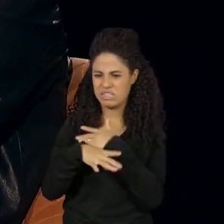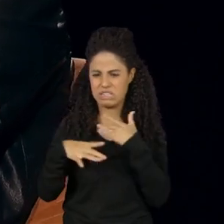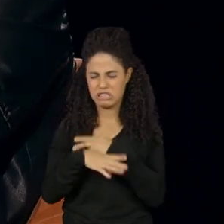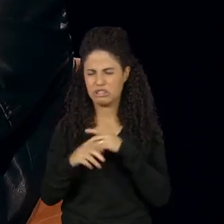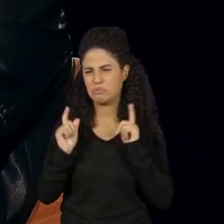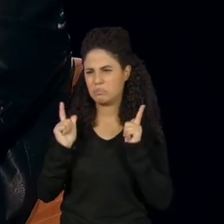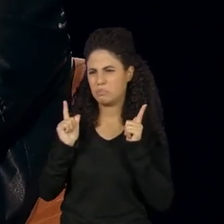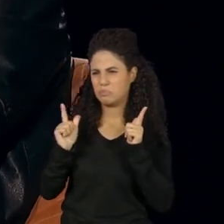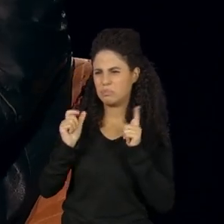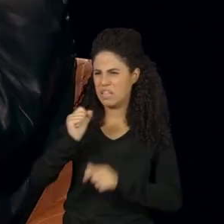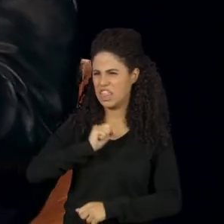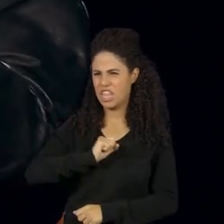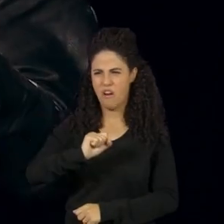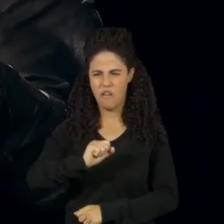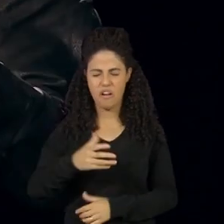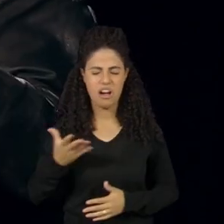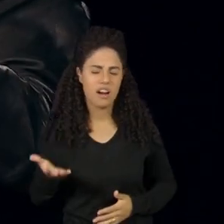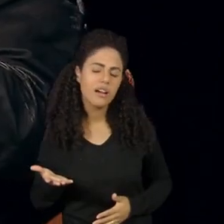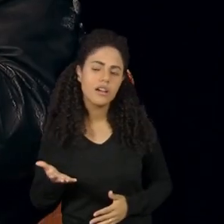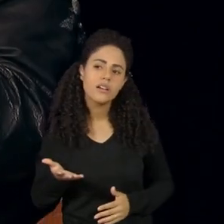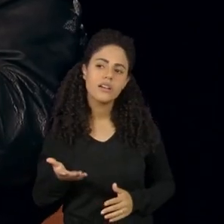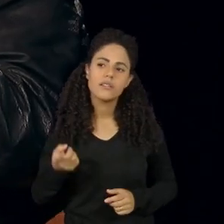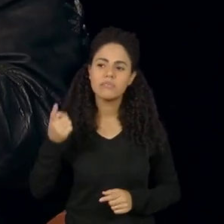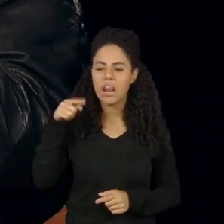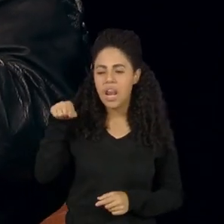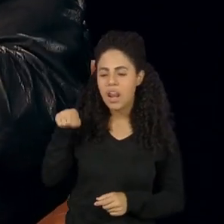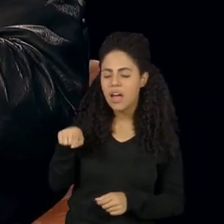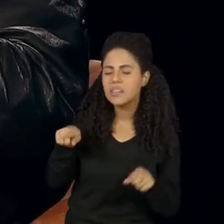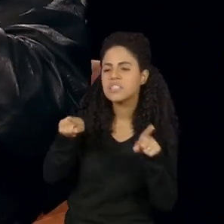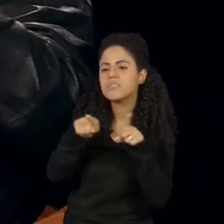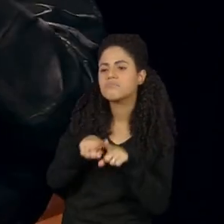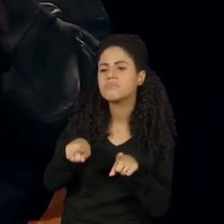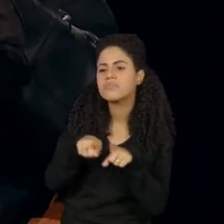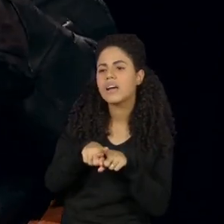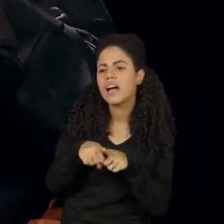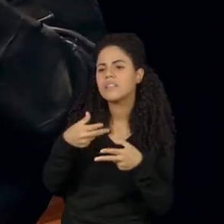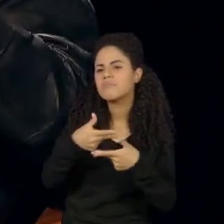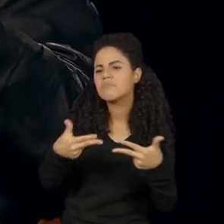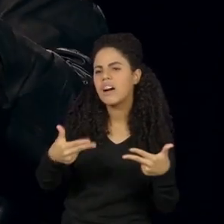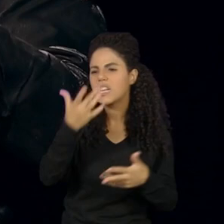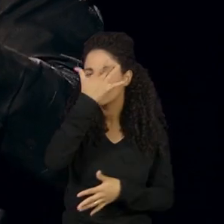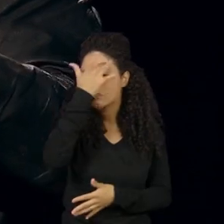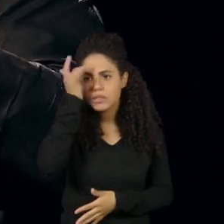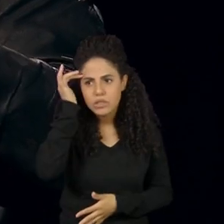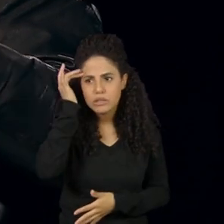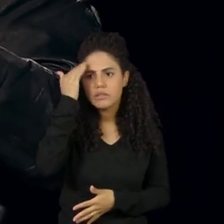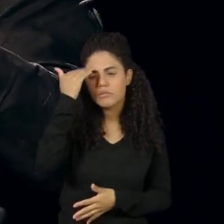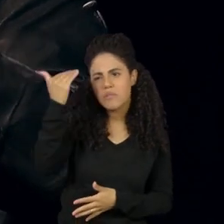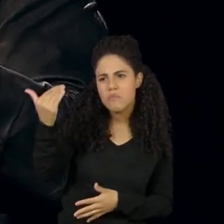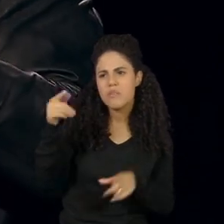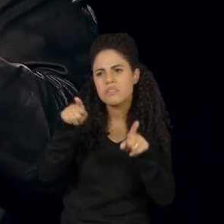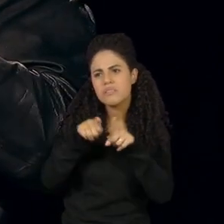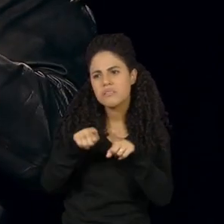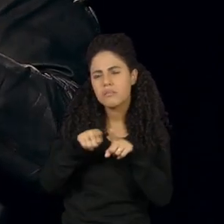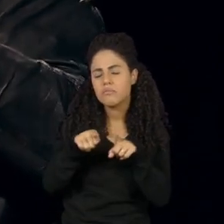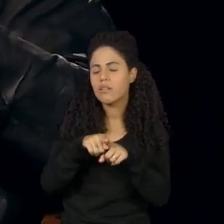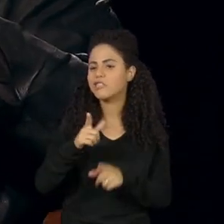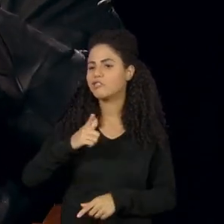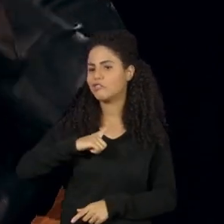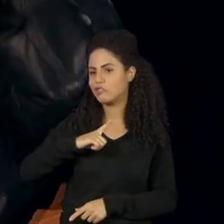A cidade do Arrigo, a cidade do Paulinho Barnabé, do Itamar Assunção, que sempre estava lá também, o Domingos